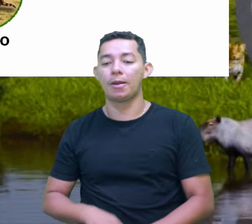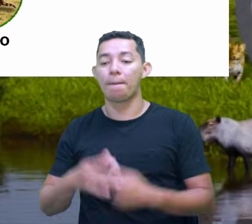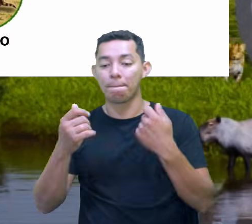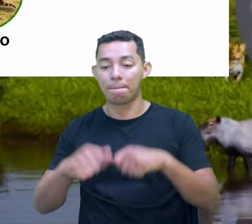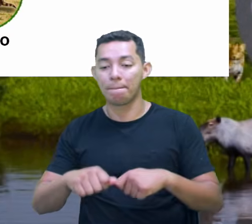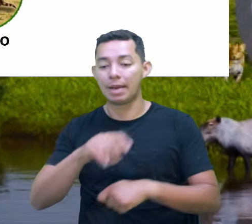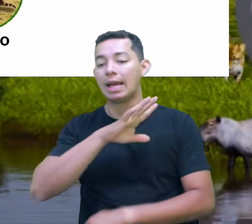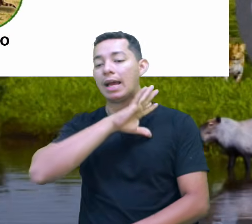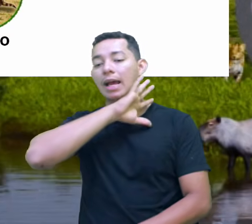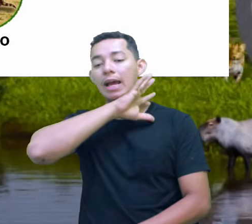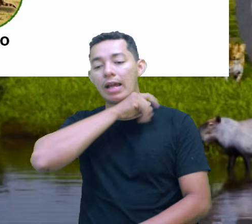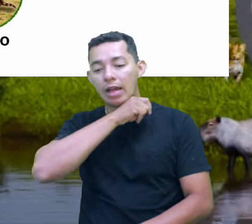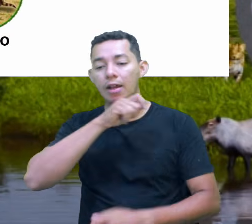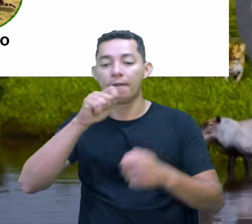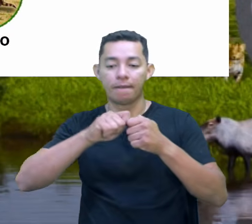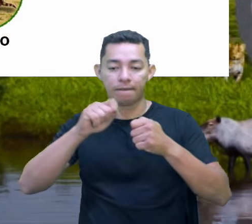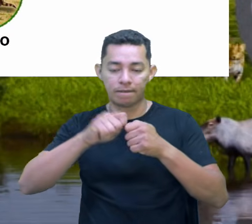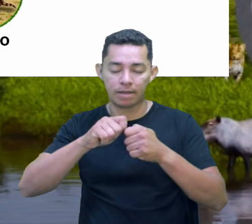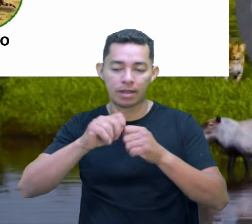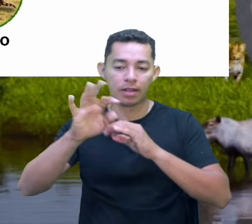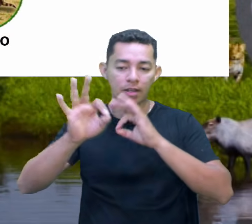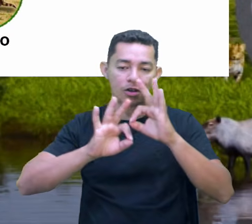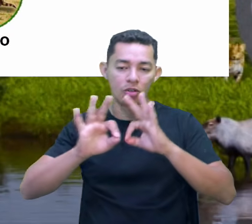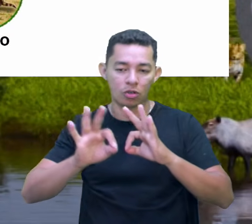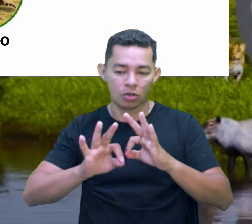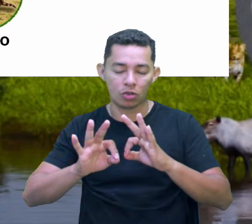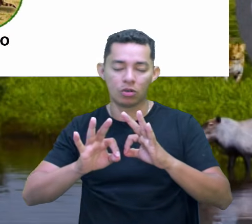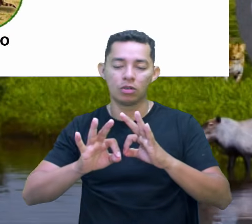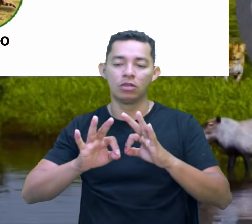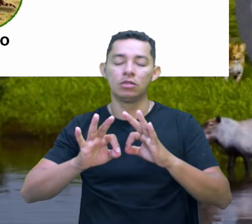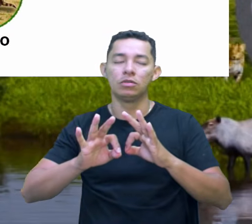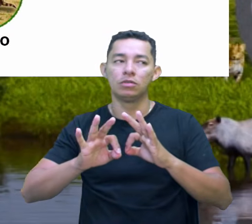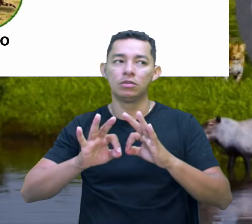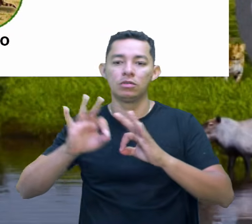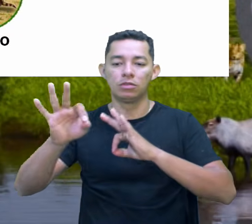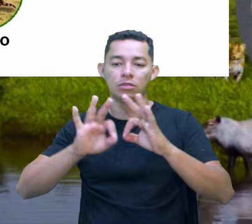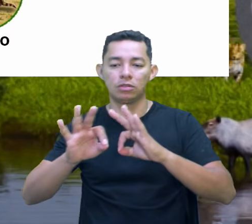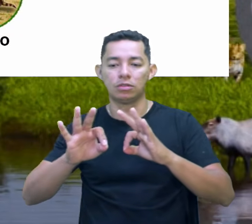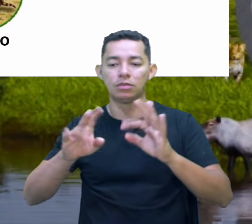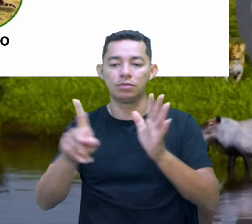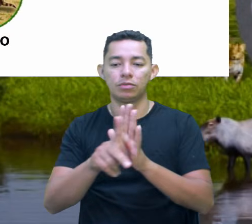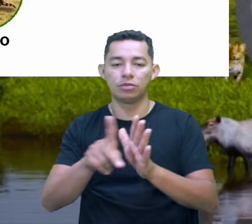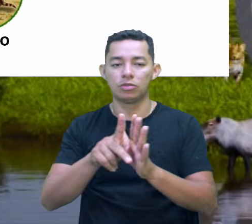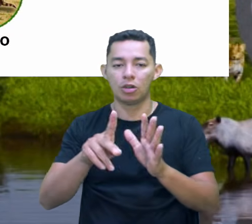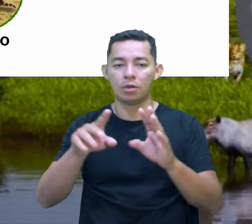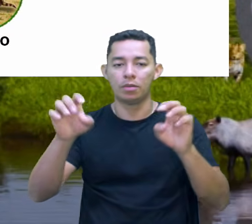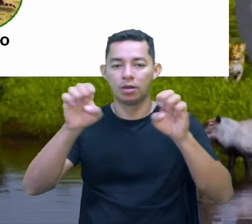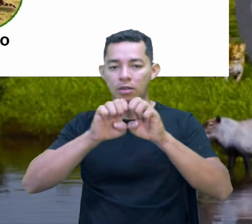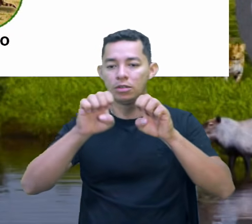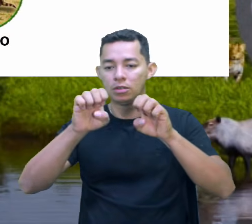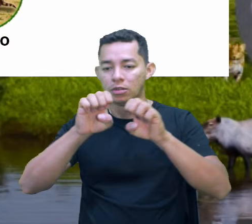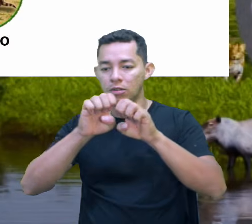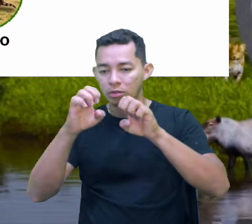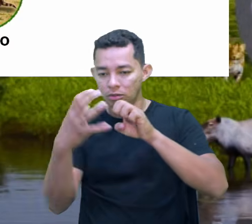fazer as manutenções ecológicas. Por exemplo, os passarinhos, eles povoam a floresta